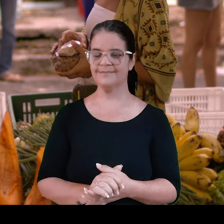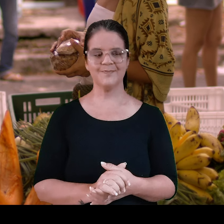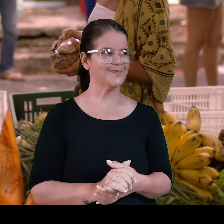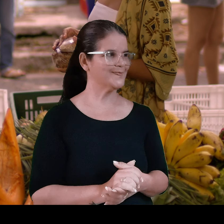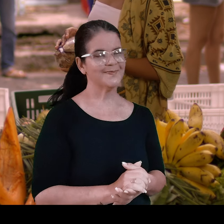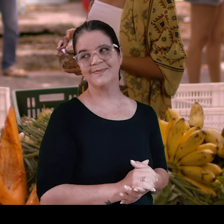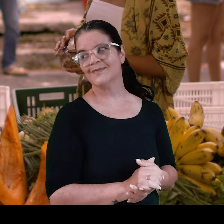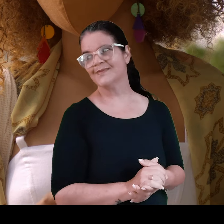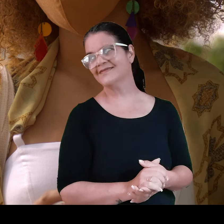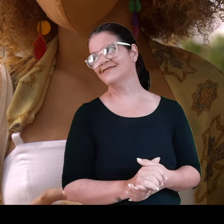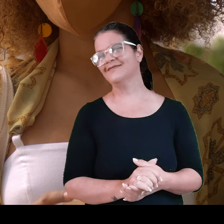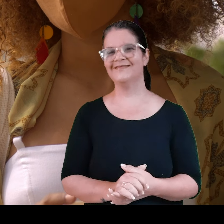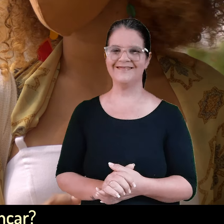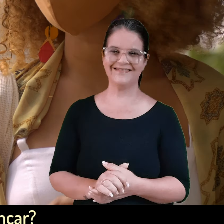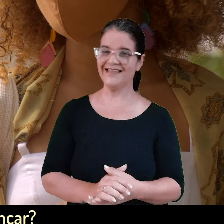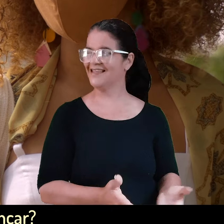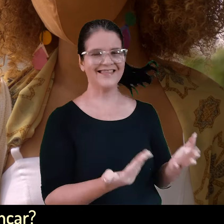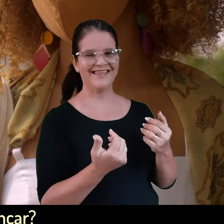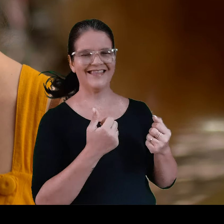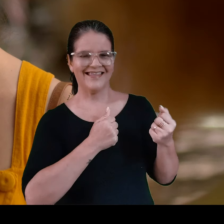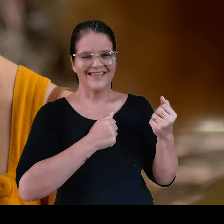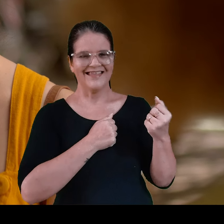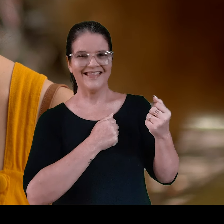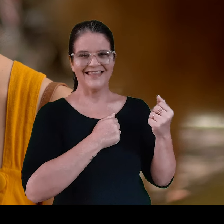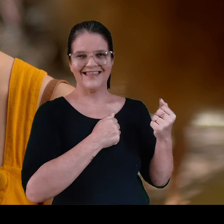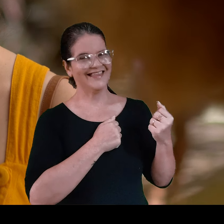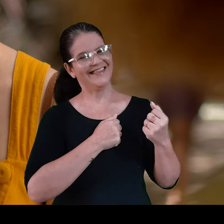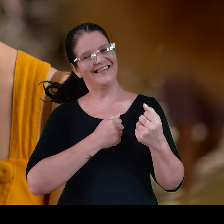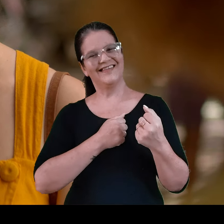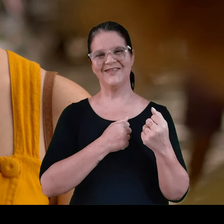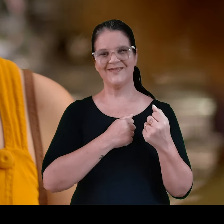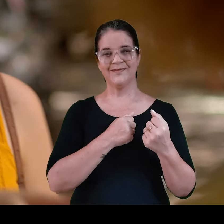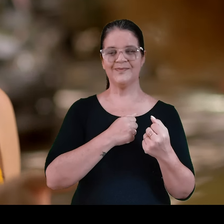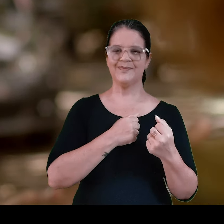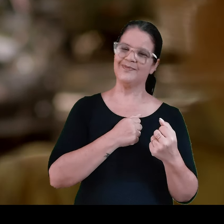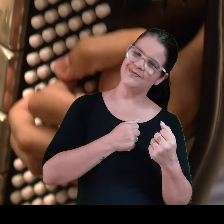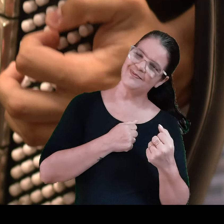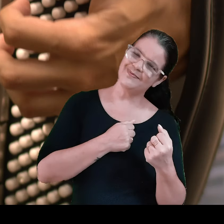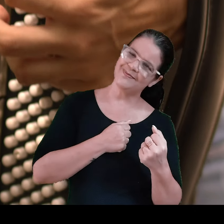crespos, volumosos e claros, usa óculos de grau. Bora dançar. A Alice estende a mão para ela.